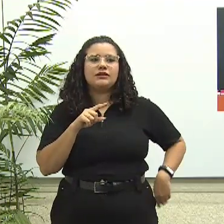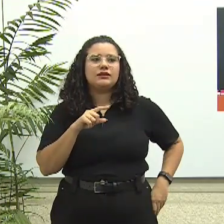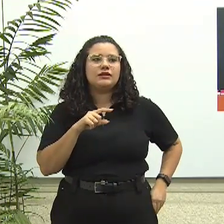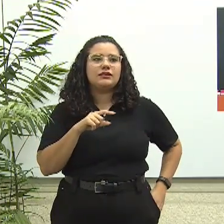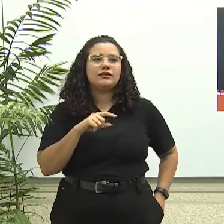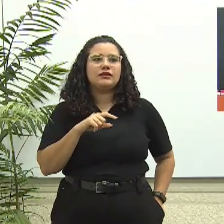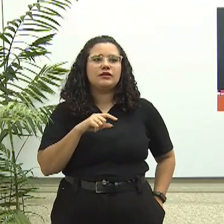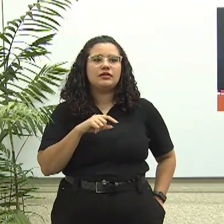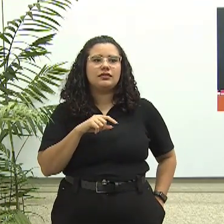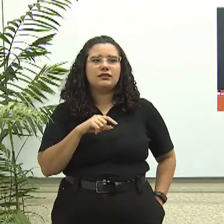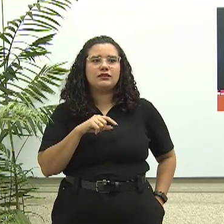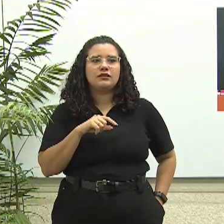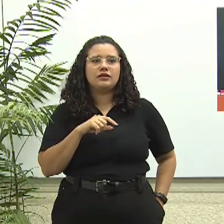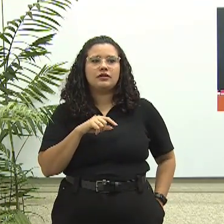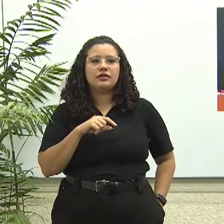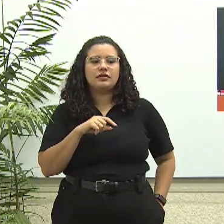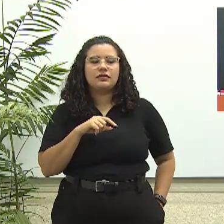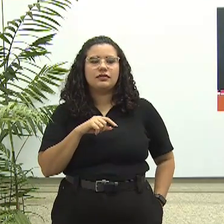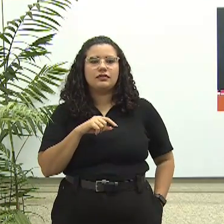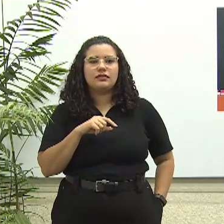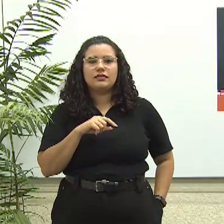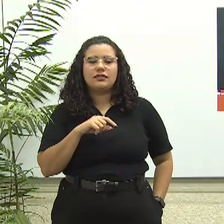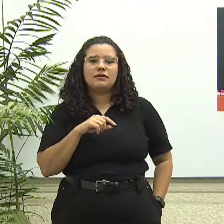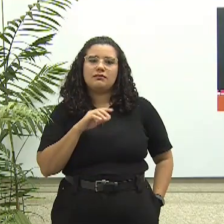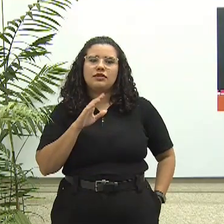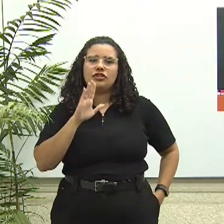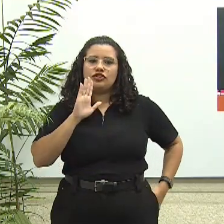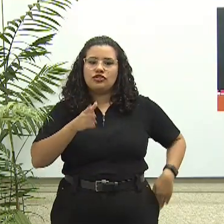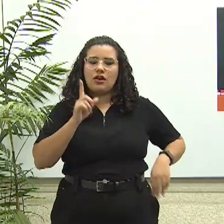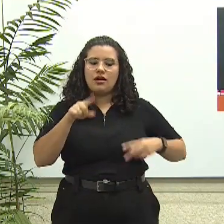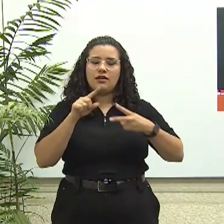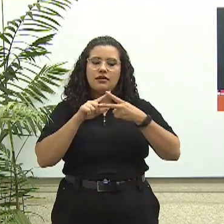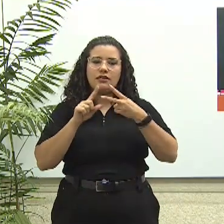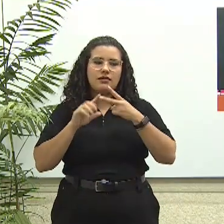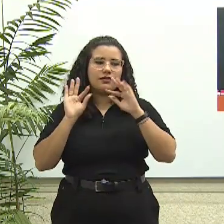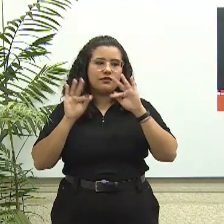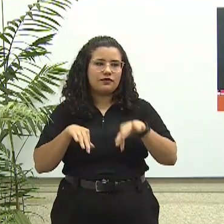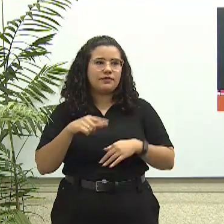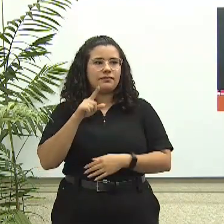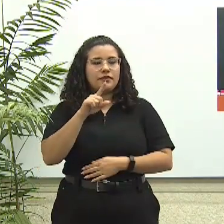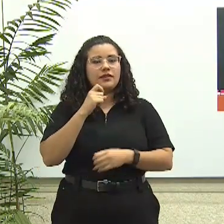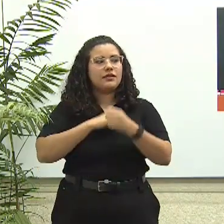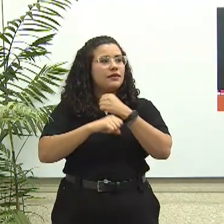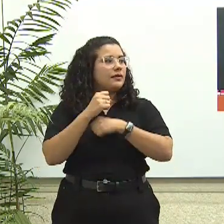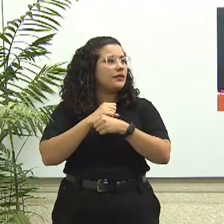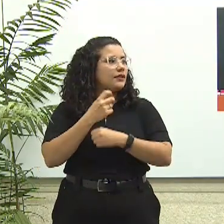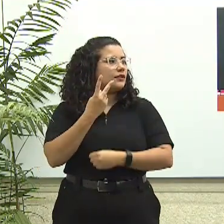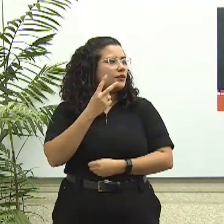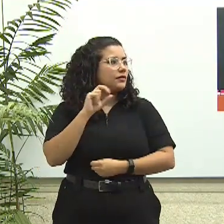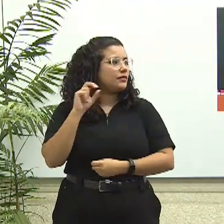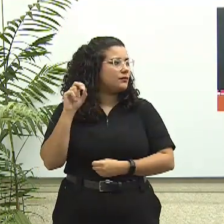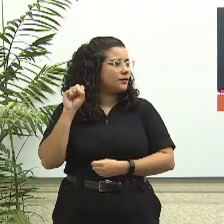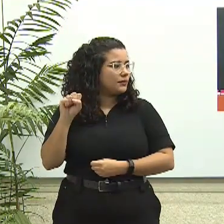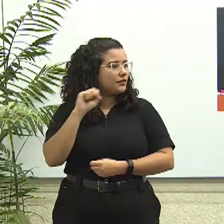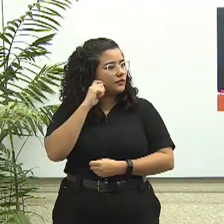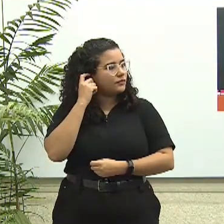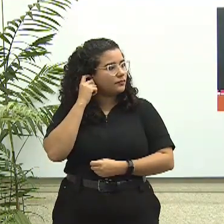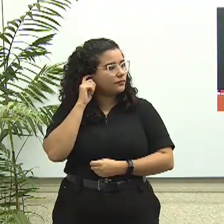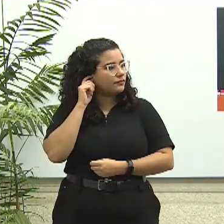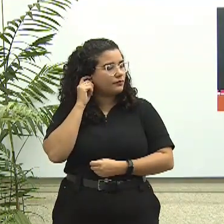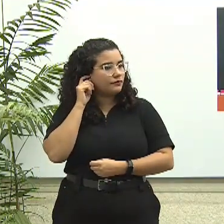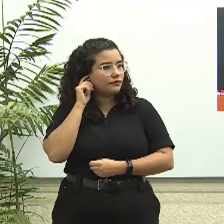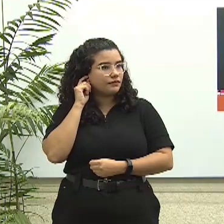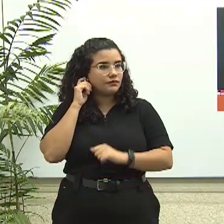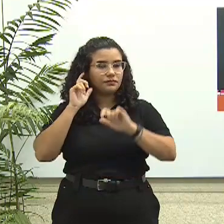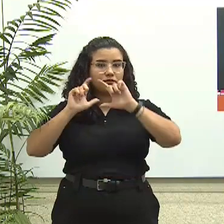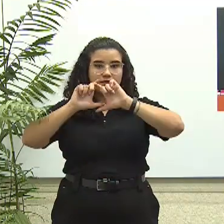é muito já é a minha consideração final em 2008 a revista wied estampou uma